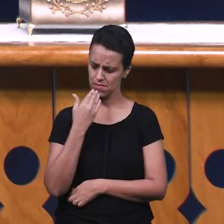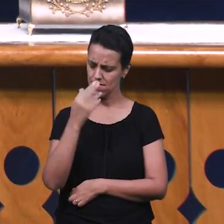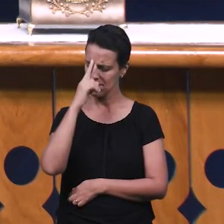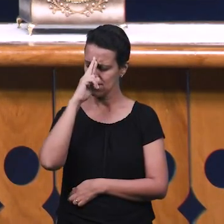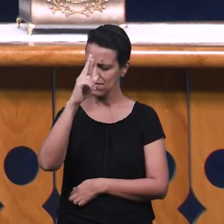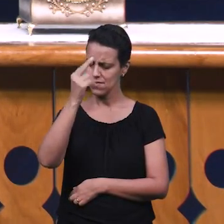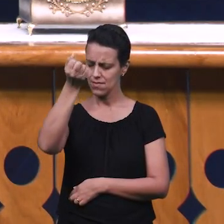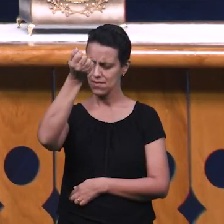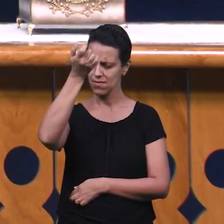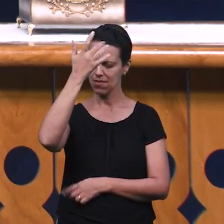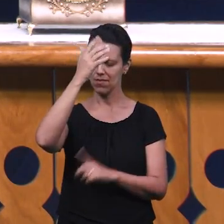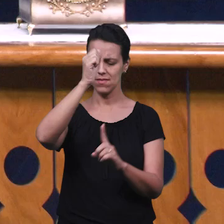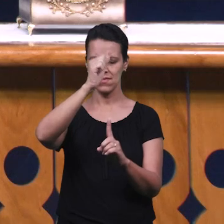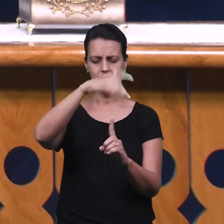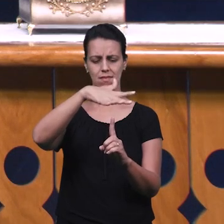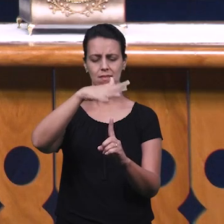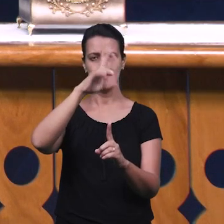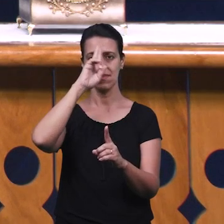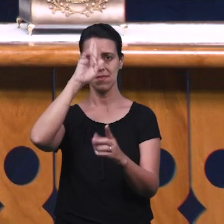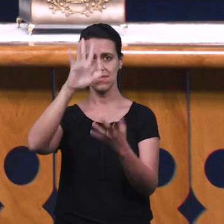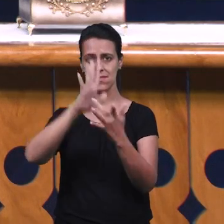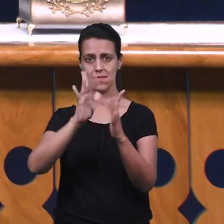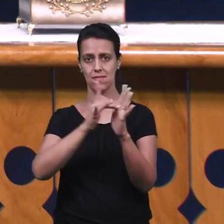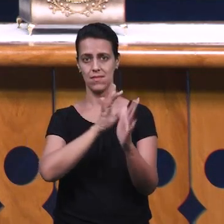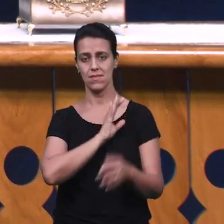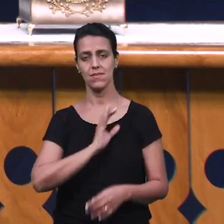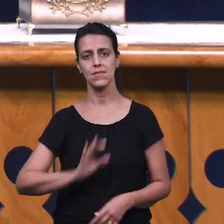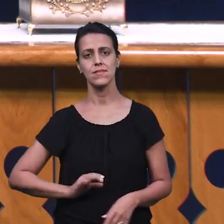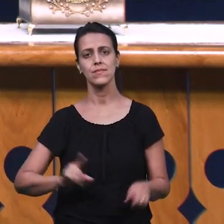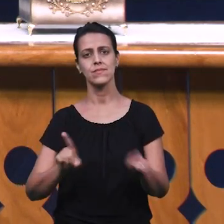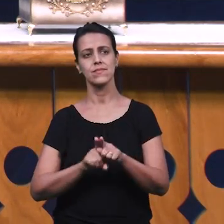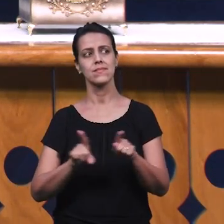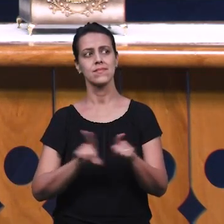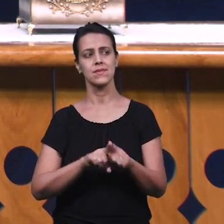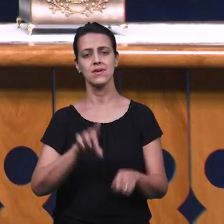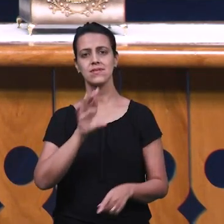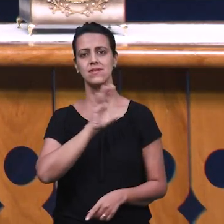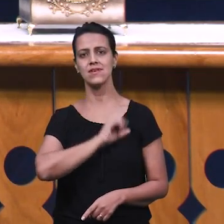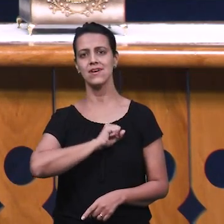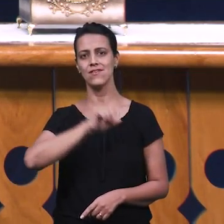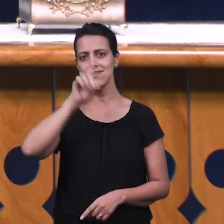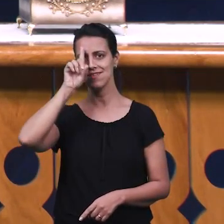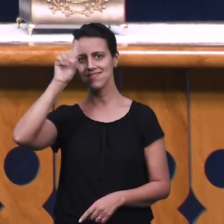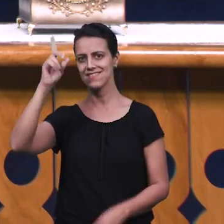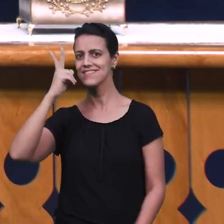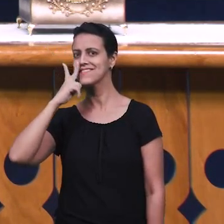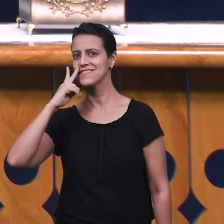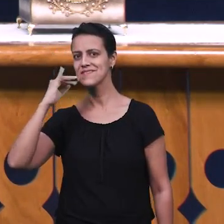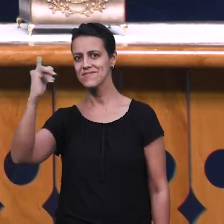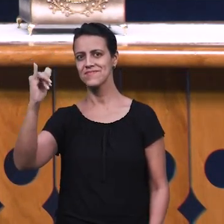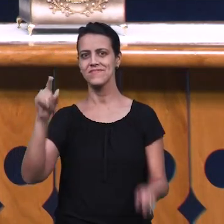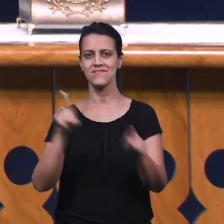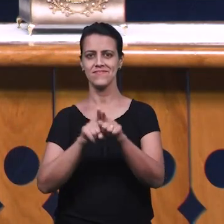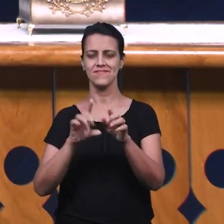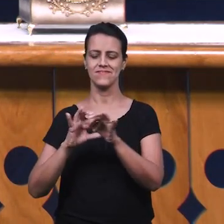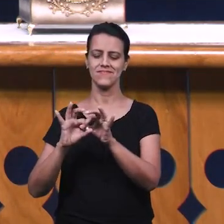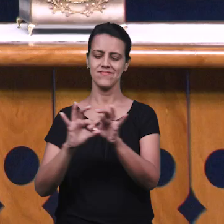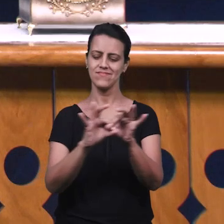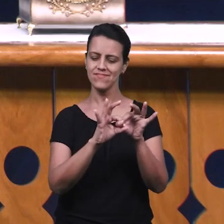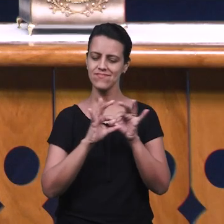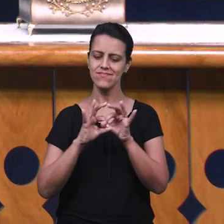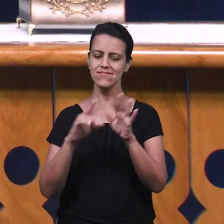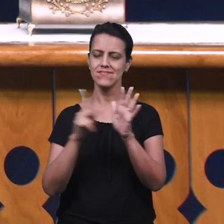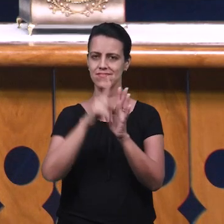Pedimos ainda que a graça do nosso Senhor Jesus Cristo, o amor de Deus, nosso Pai, e a comunhão